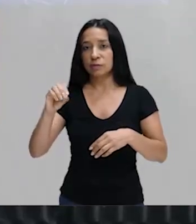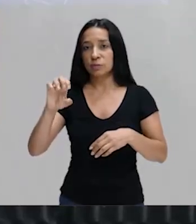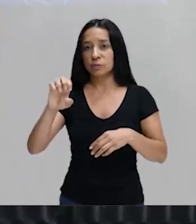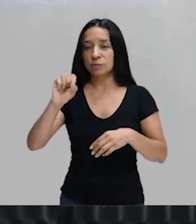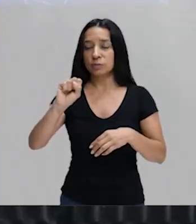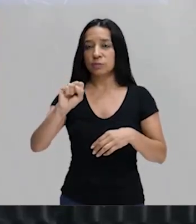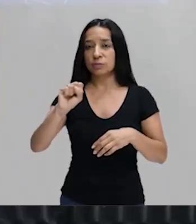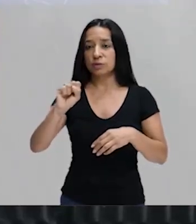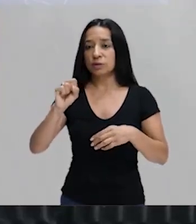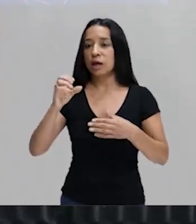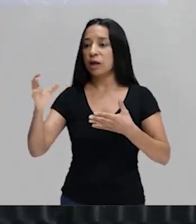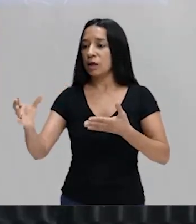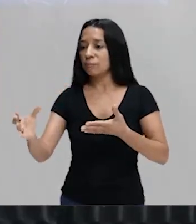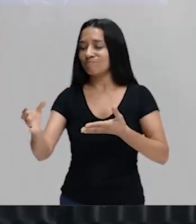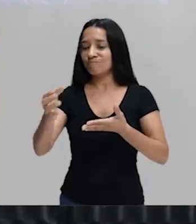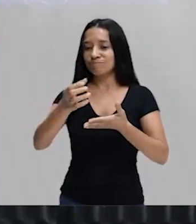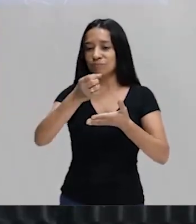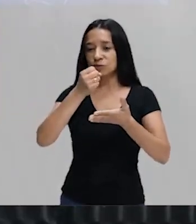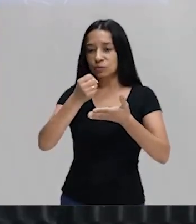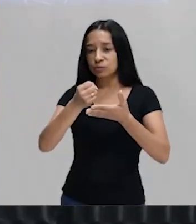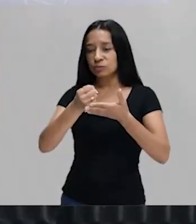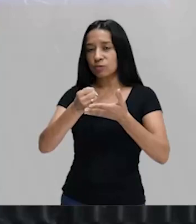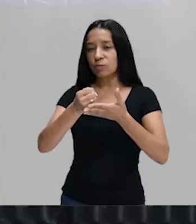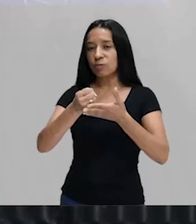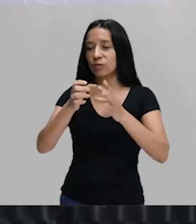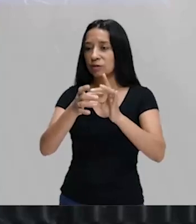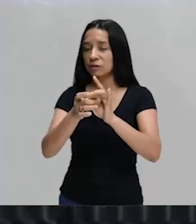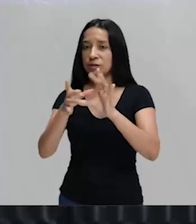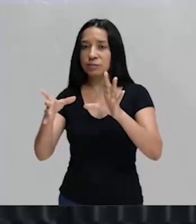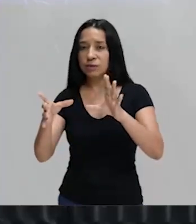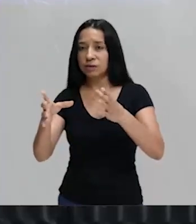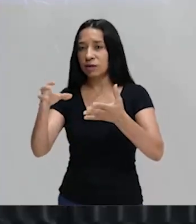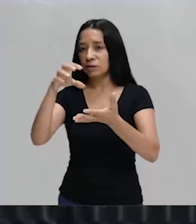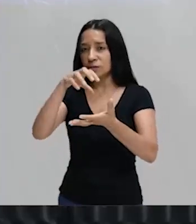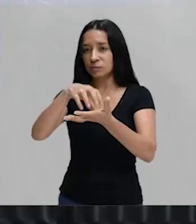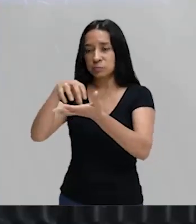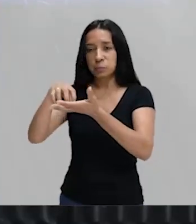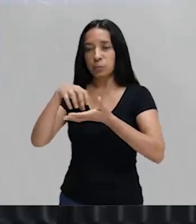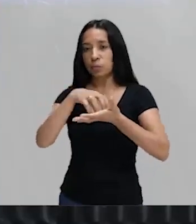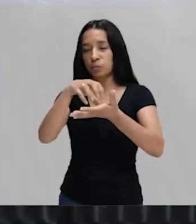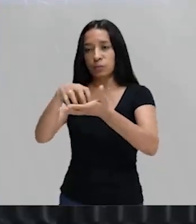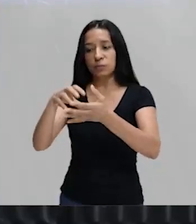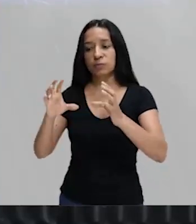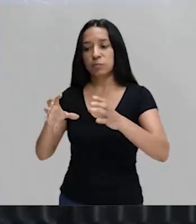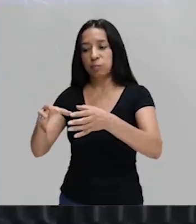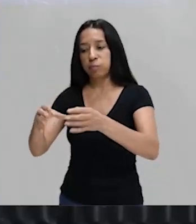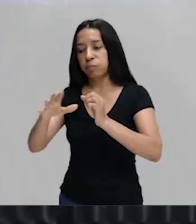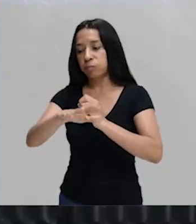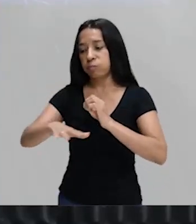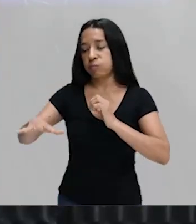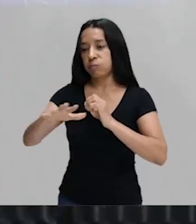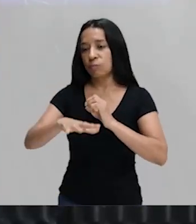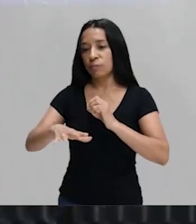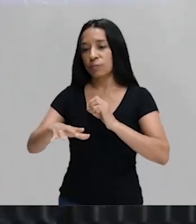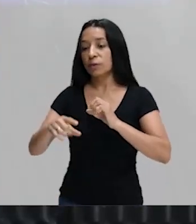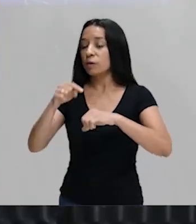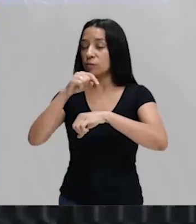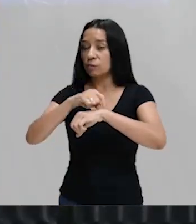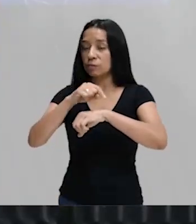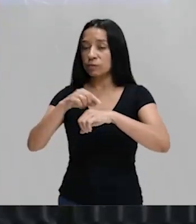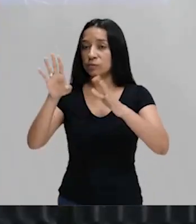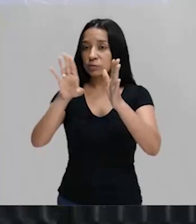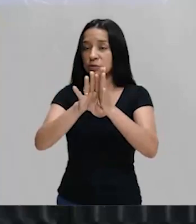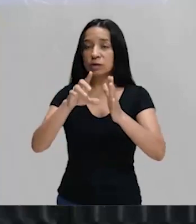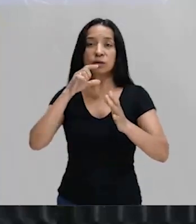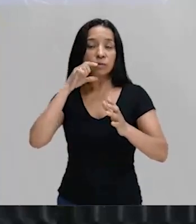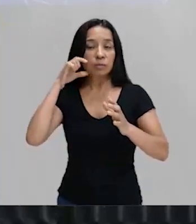províncias e fortaleceu o poder central. Então, no momento que Dom Pedro chega ao poder, a partir